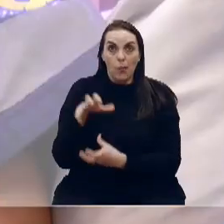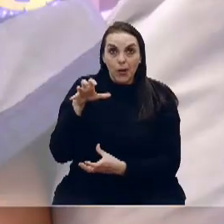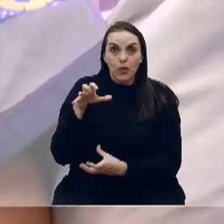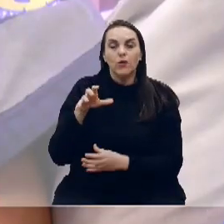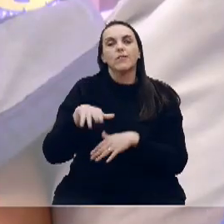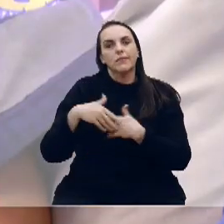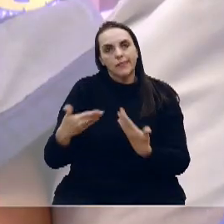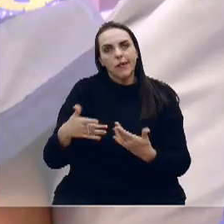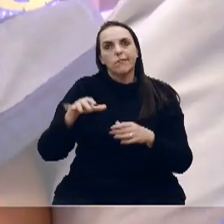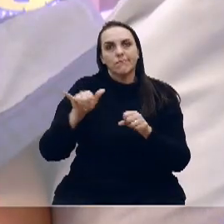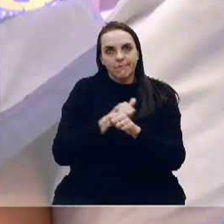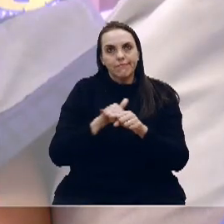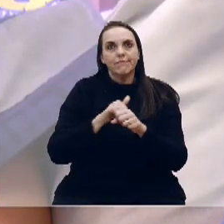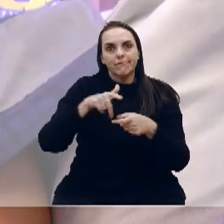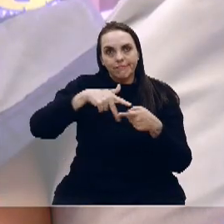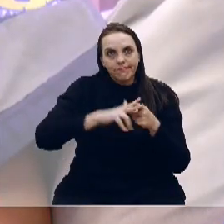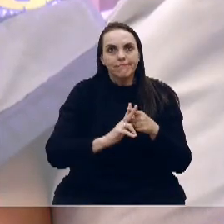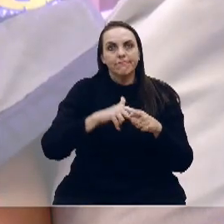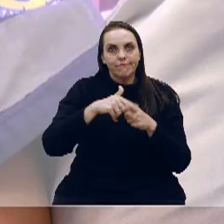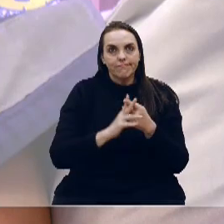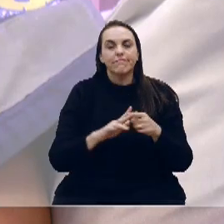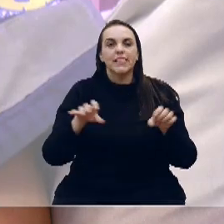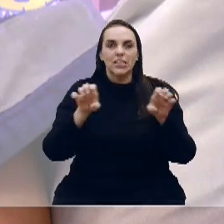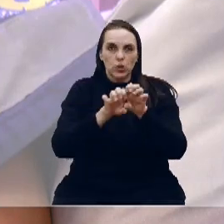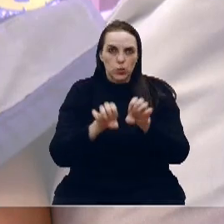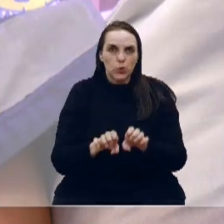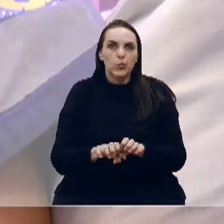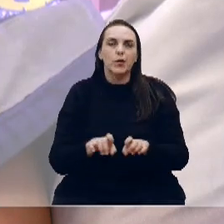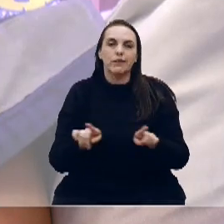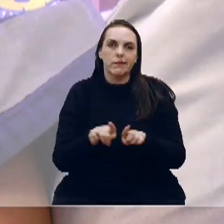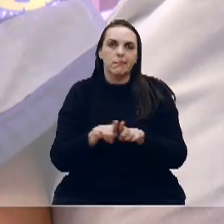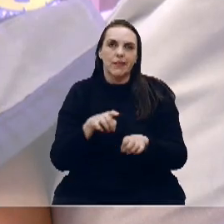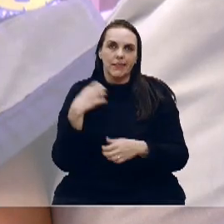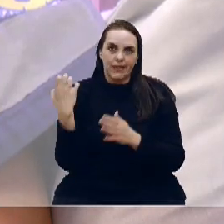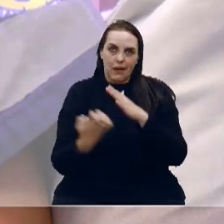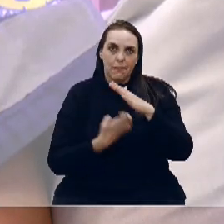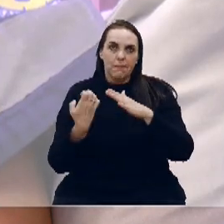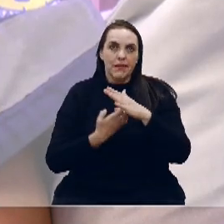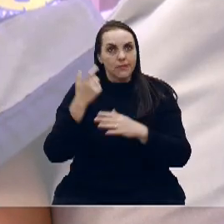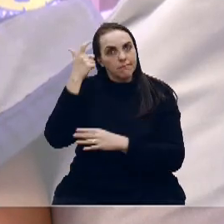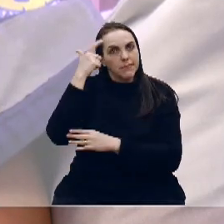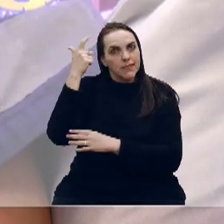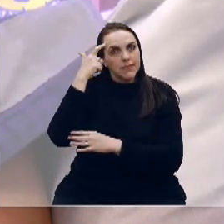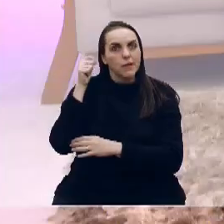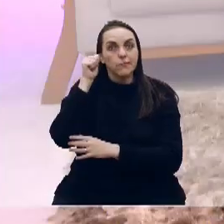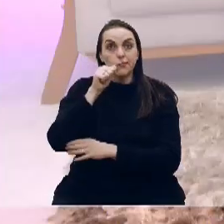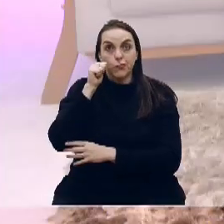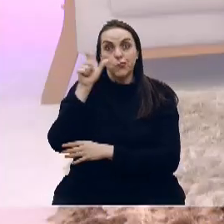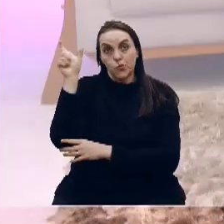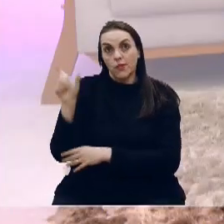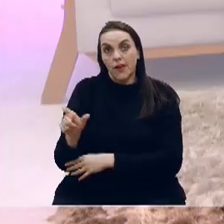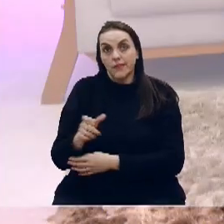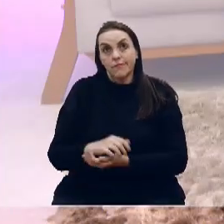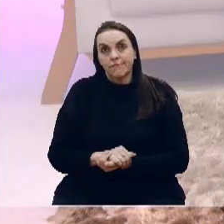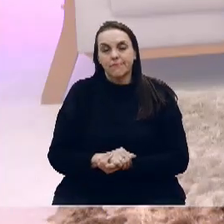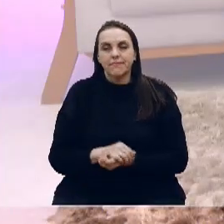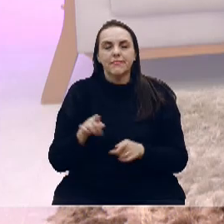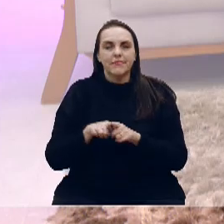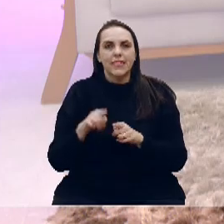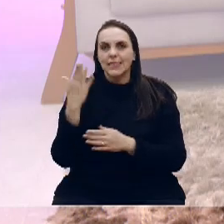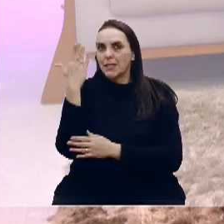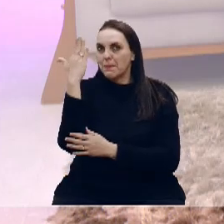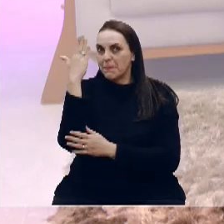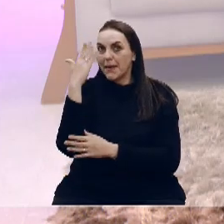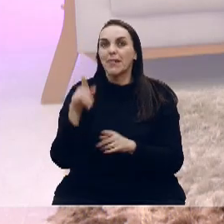estão melhorando a infraestrutura da empresa, né, em si, e pensando também, acho que nas mulheres, a questão dos espelhos e